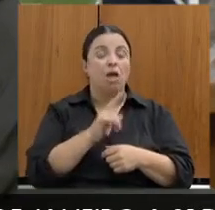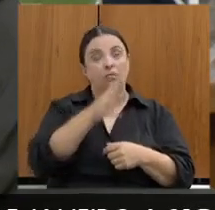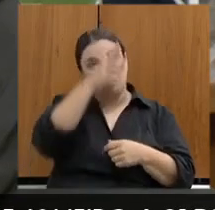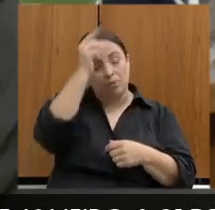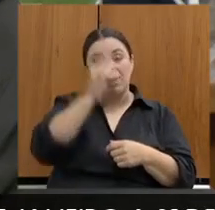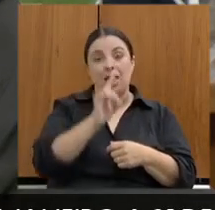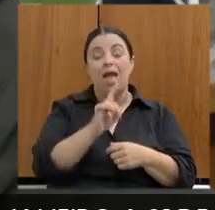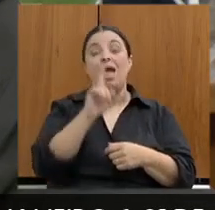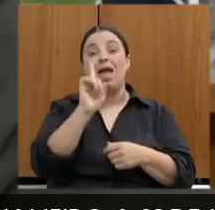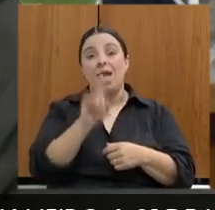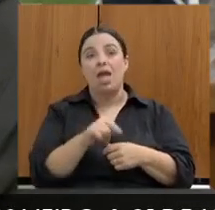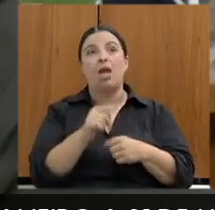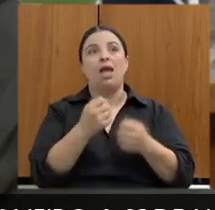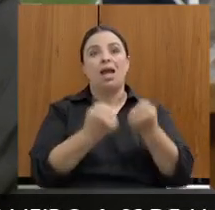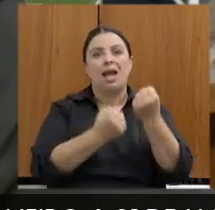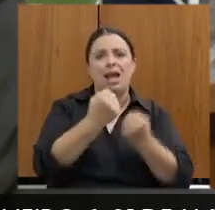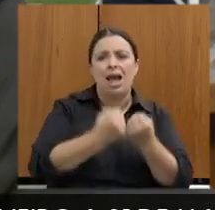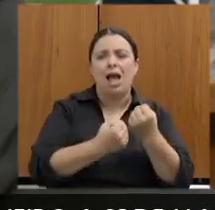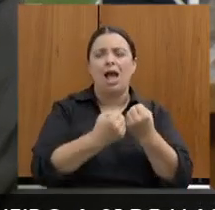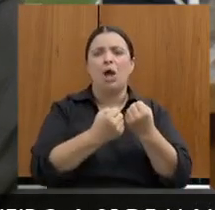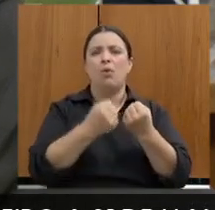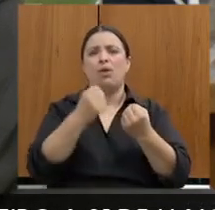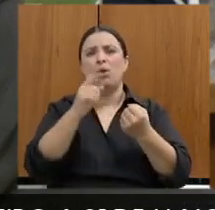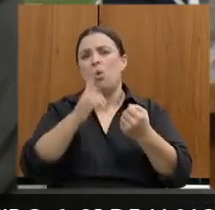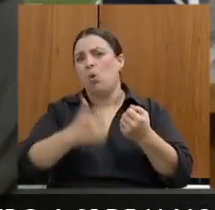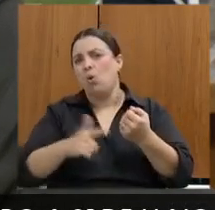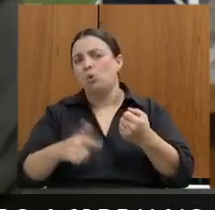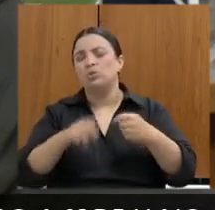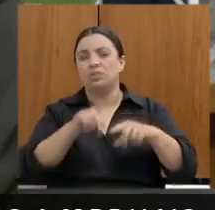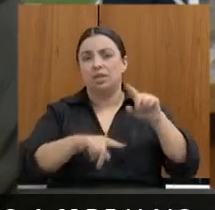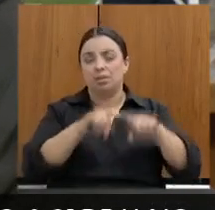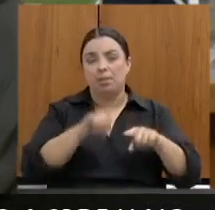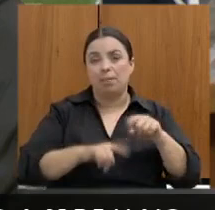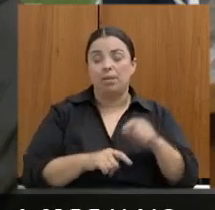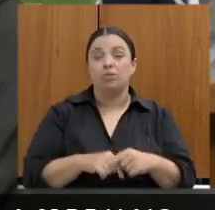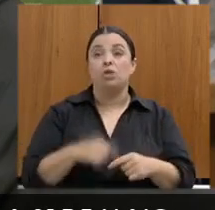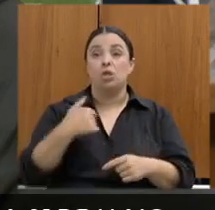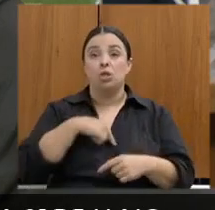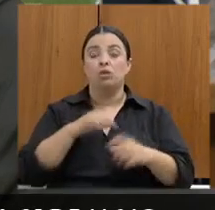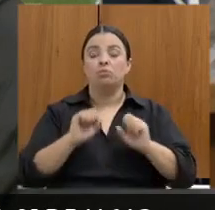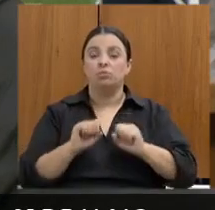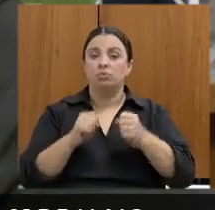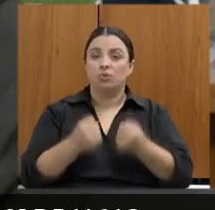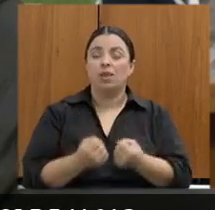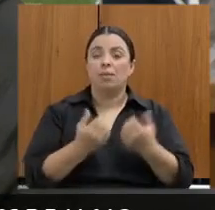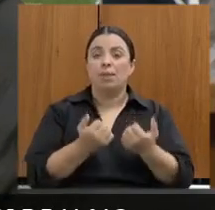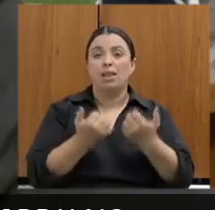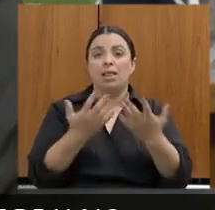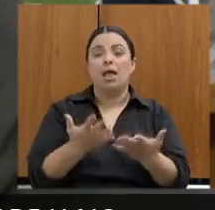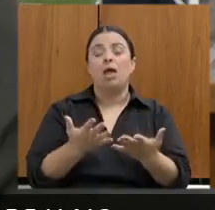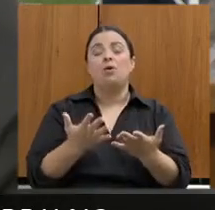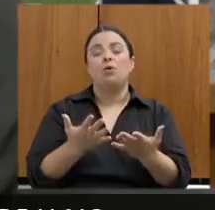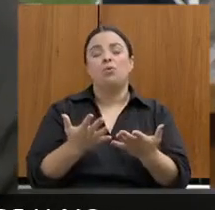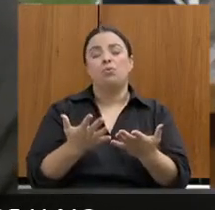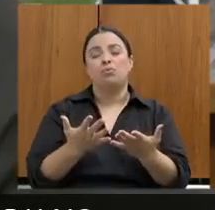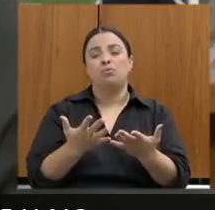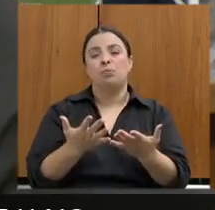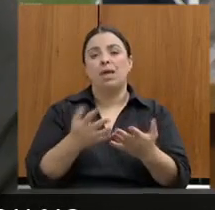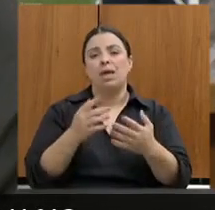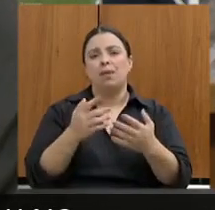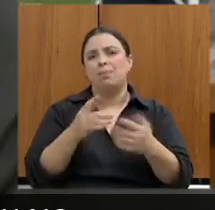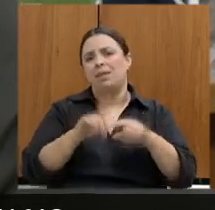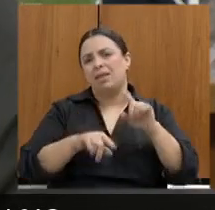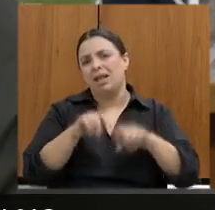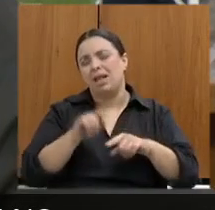boa qualidade na mão dos bombeiros para poder levar o melhor a melhor qualificação a melhor qualidade de serviços